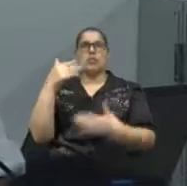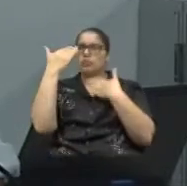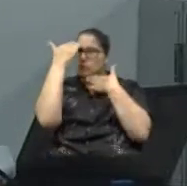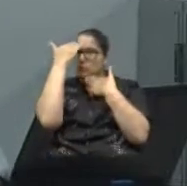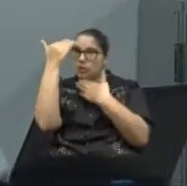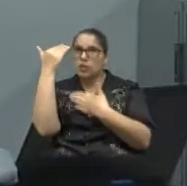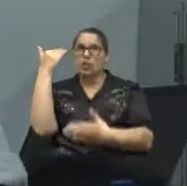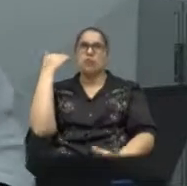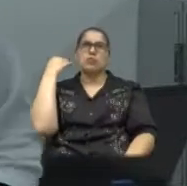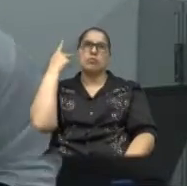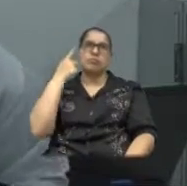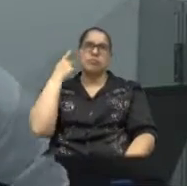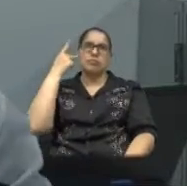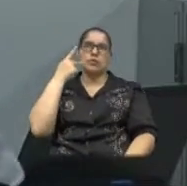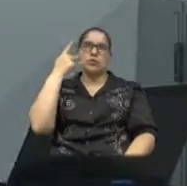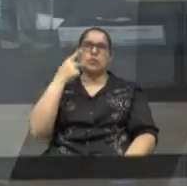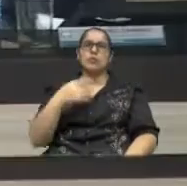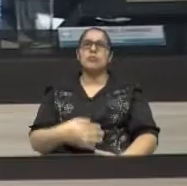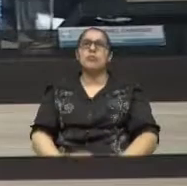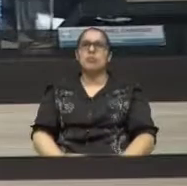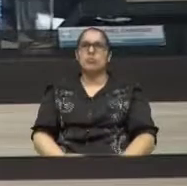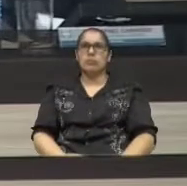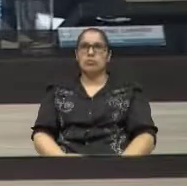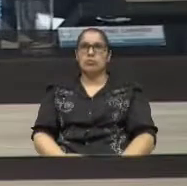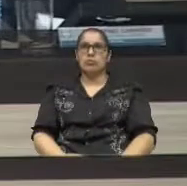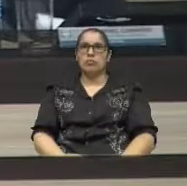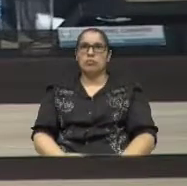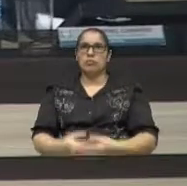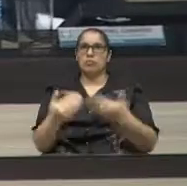obrigado por presente. Vereador Mirda Lanche.